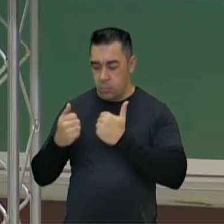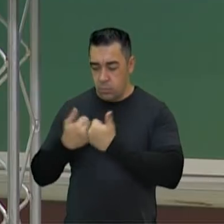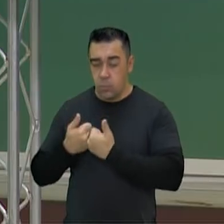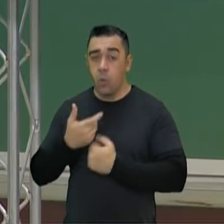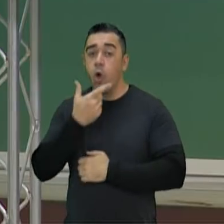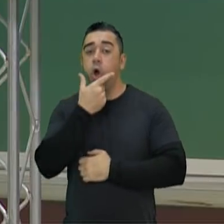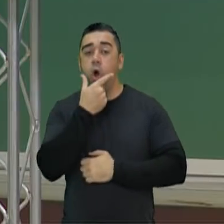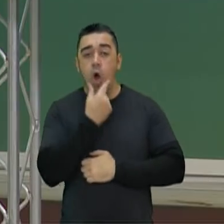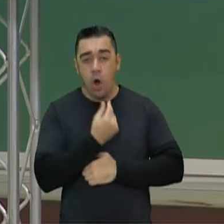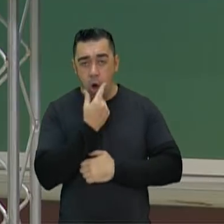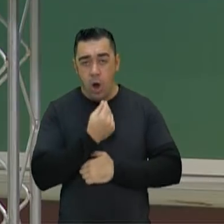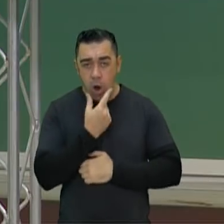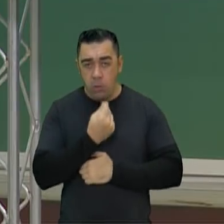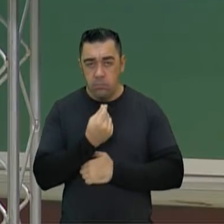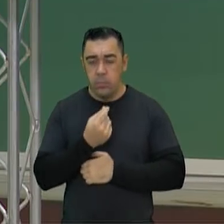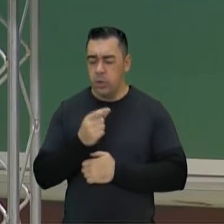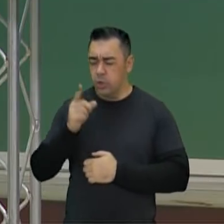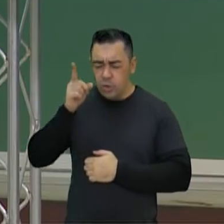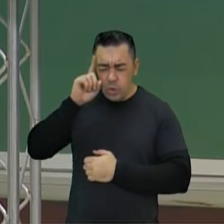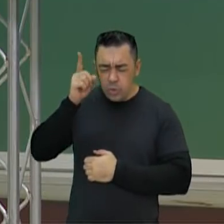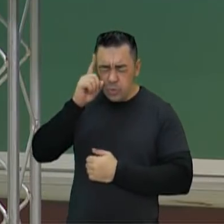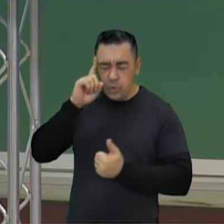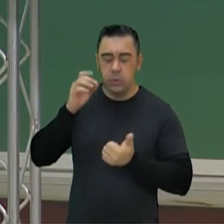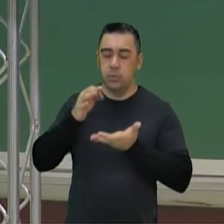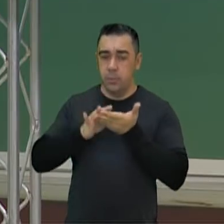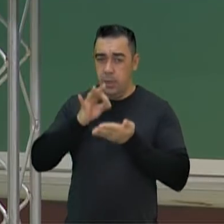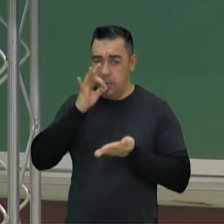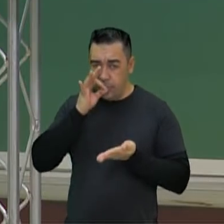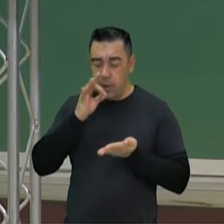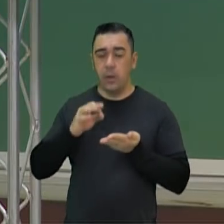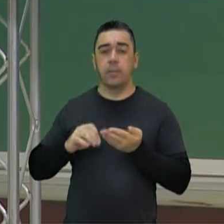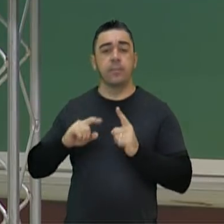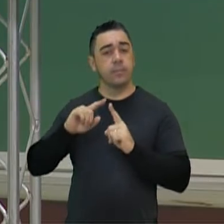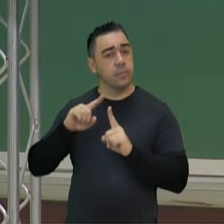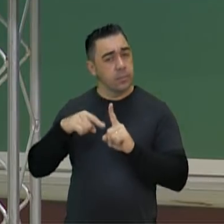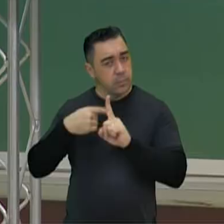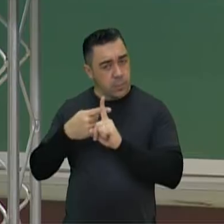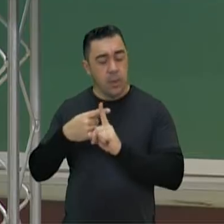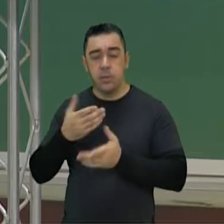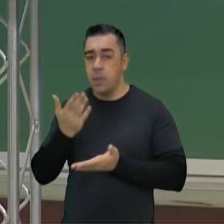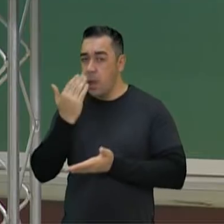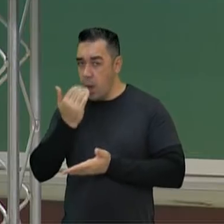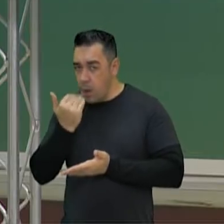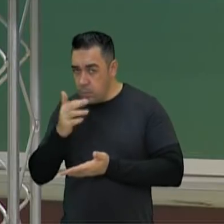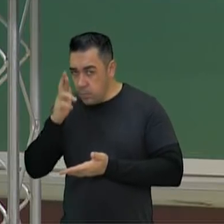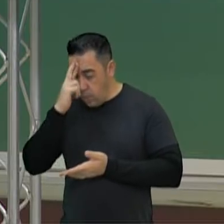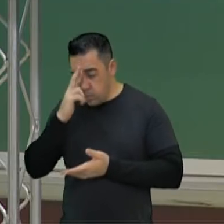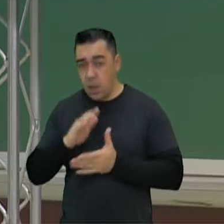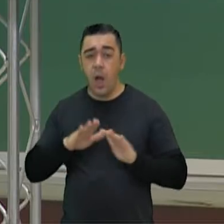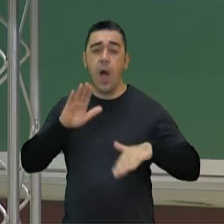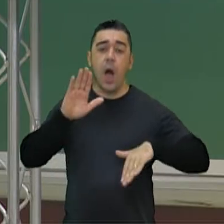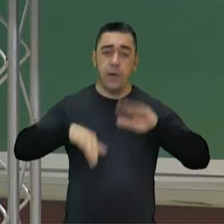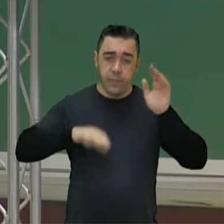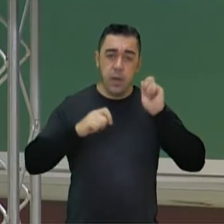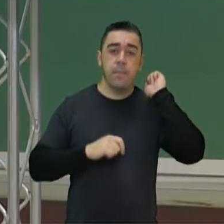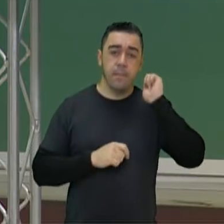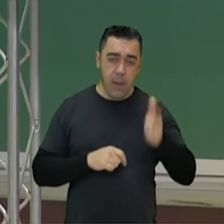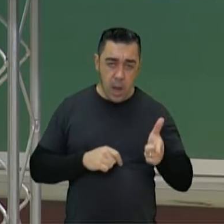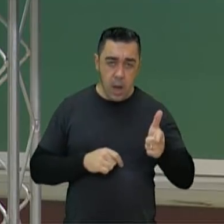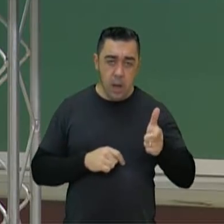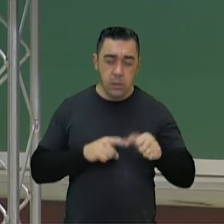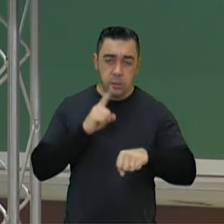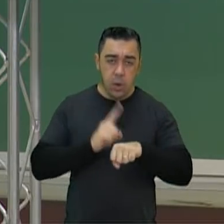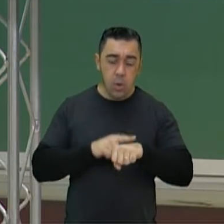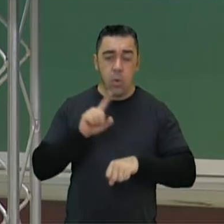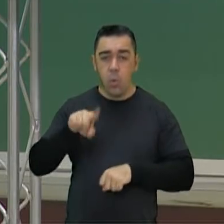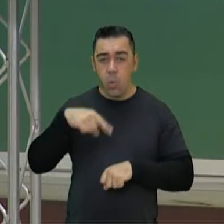toda manhã e também almoça. Às vezes, ele paga na hora. Outras vezes, ele pede